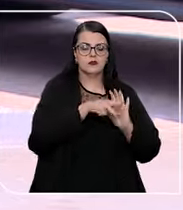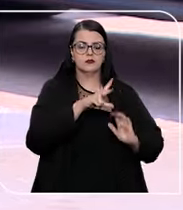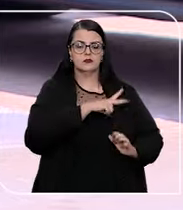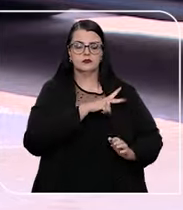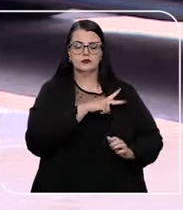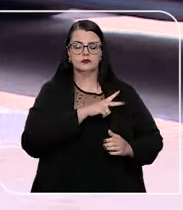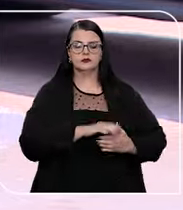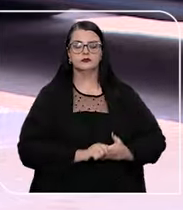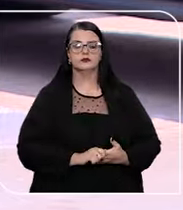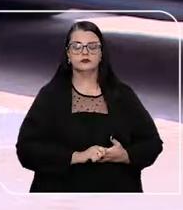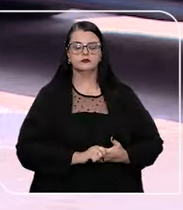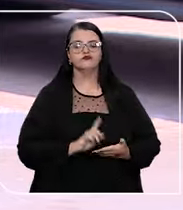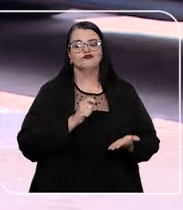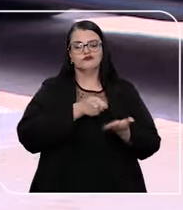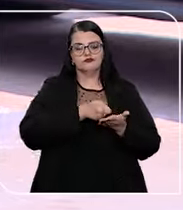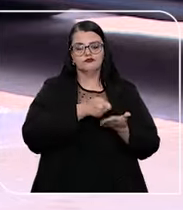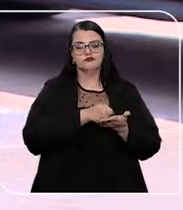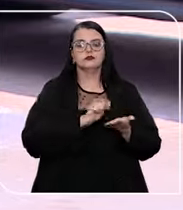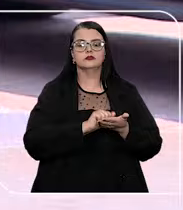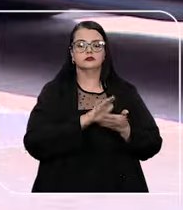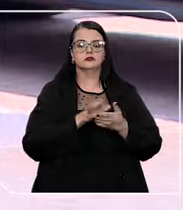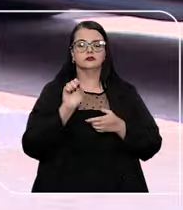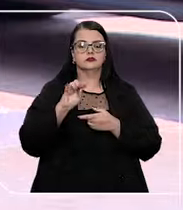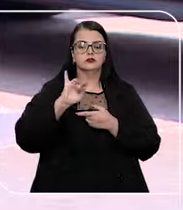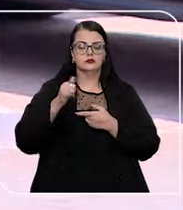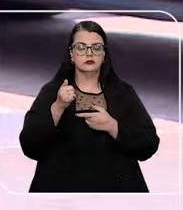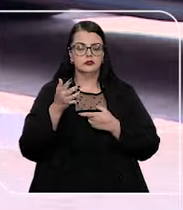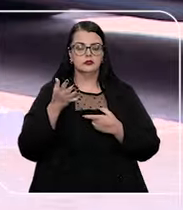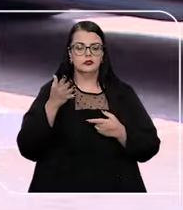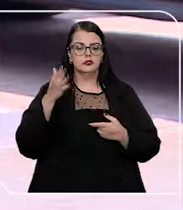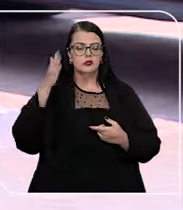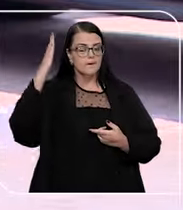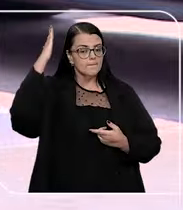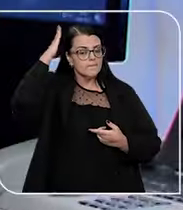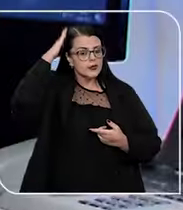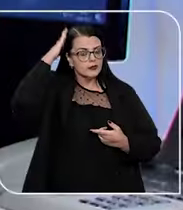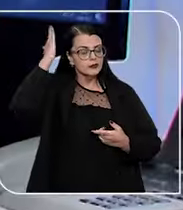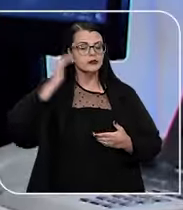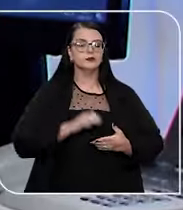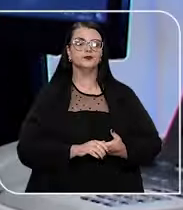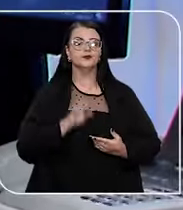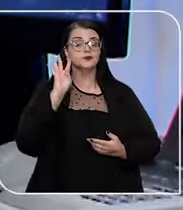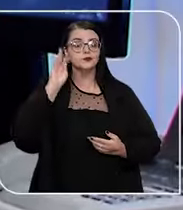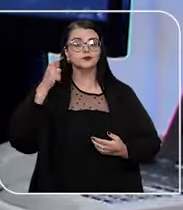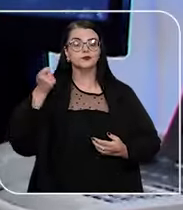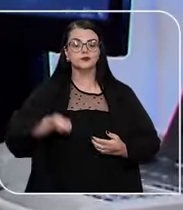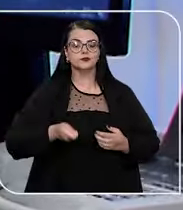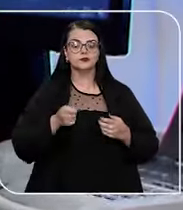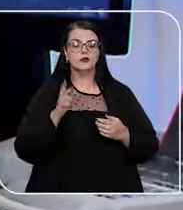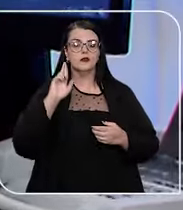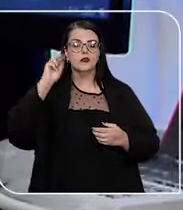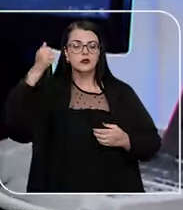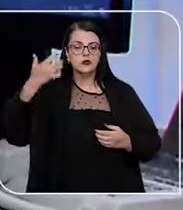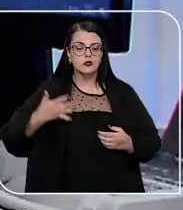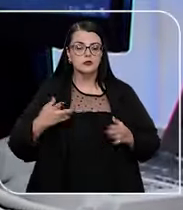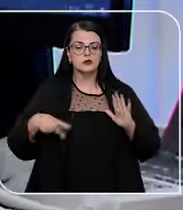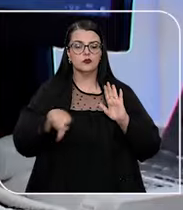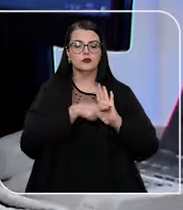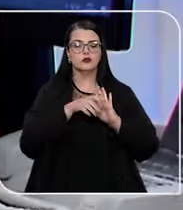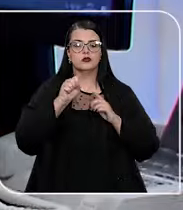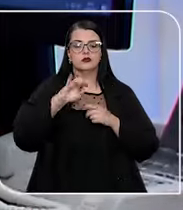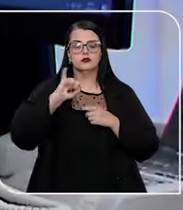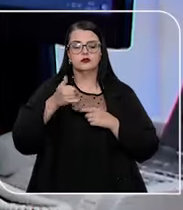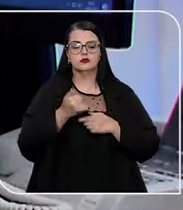para uso próprio mas a sentença foi mantida pelo Tribunal de Justiça do Paraná em decisão monocrática o relator do recurso no